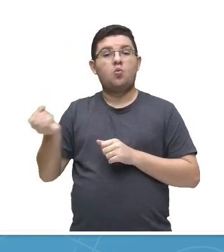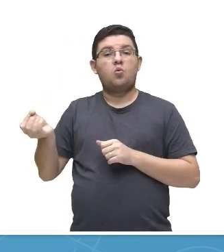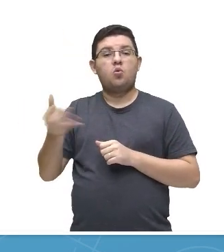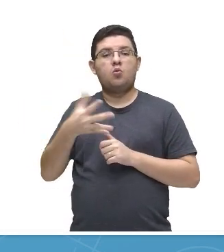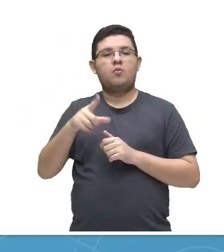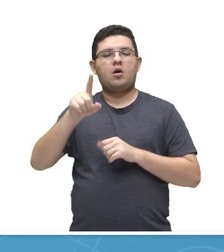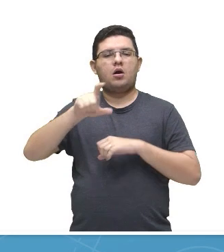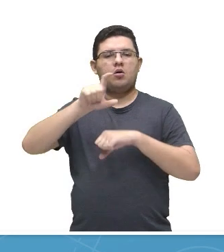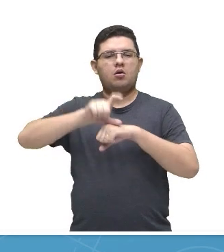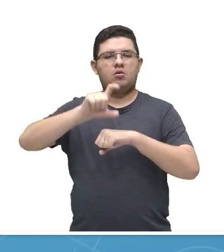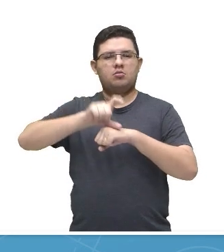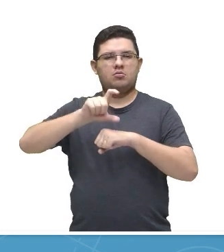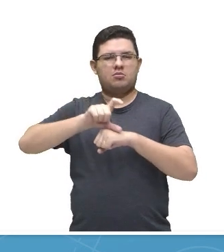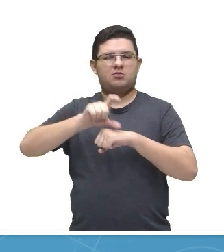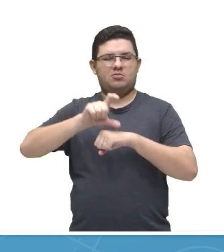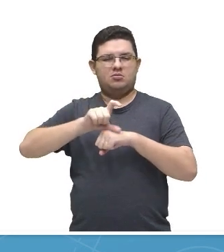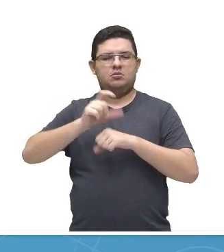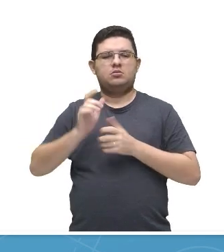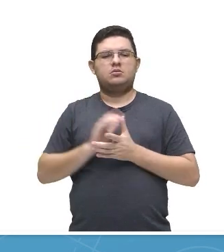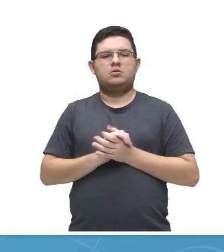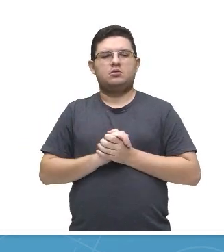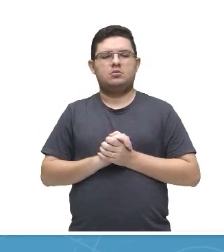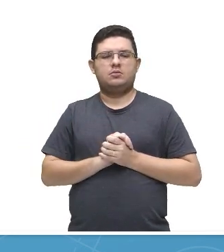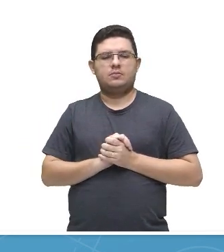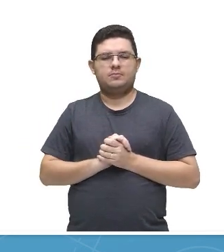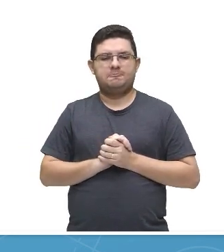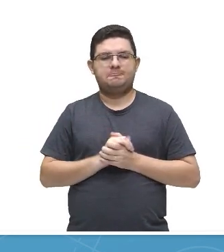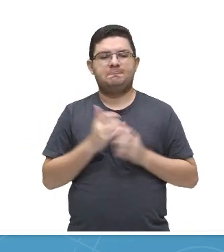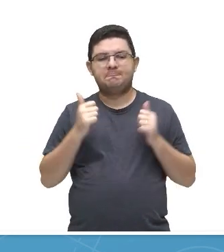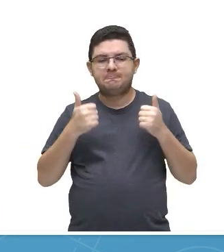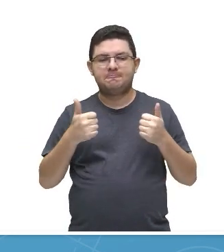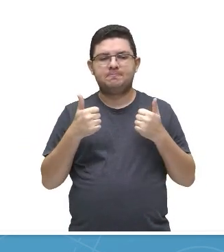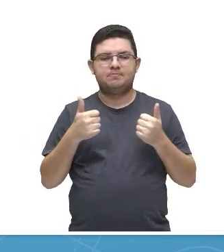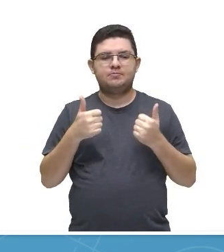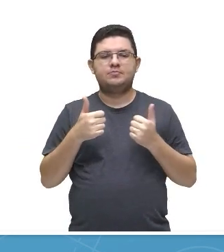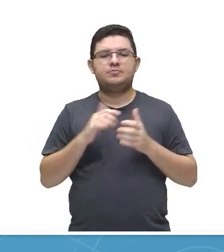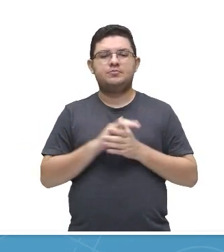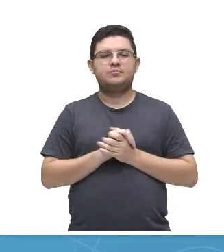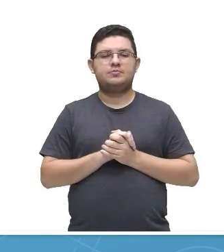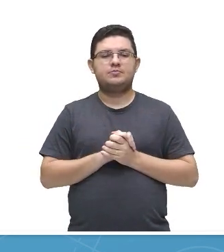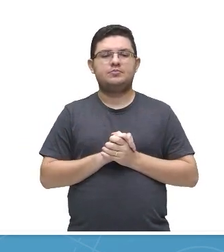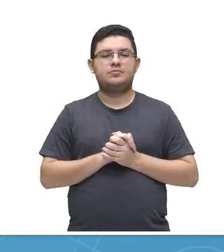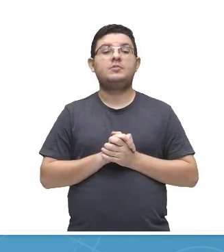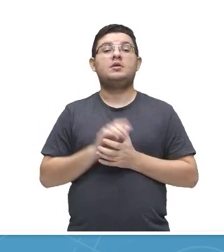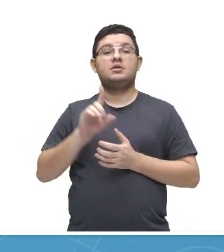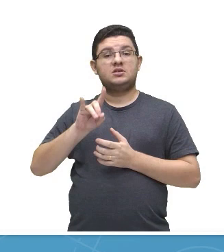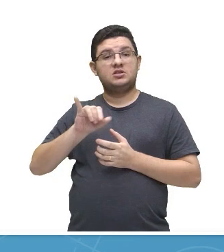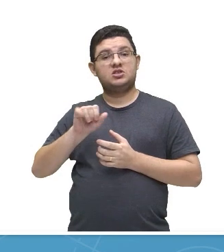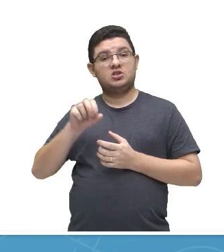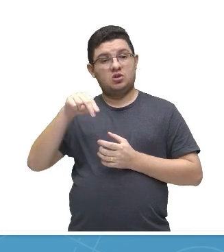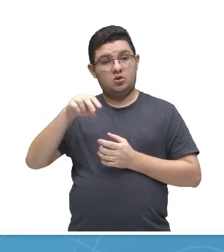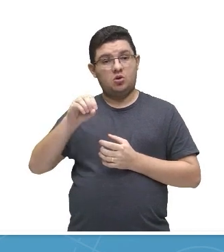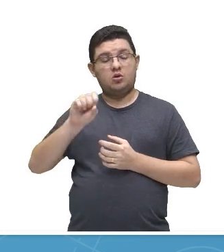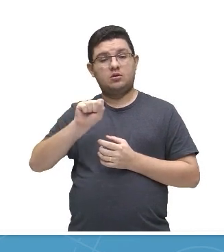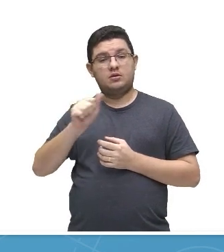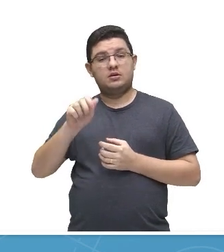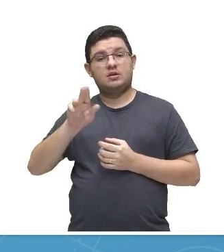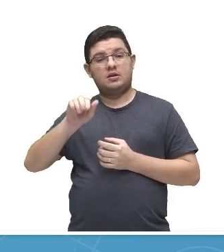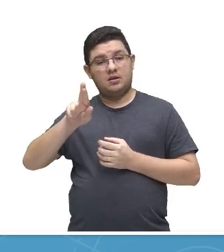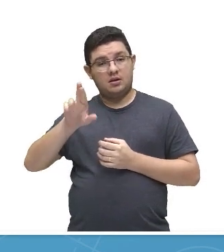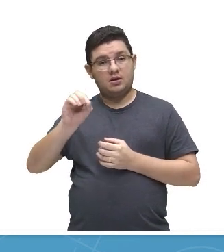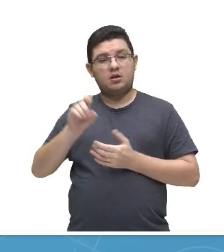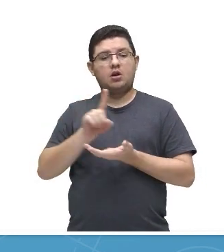está acompanhando o substantivo. Muito bem. E deixa-me ver. Dinossauro. Sim,